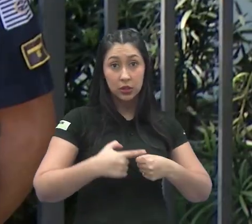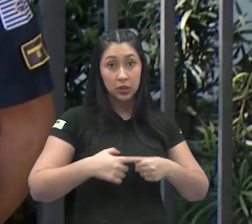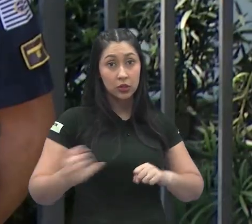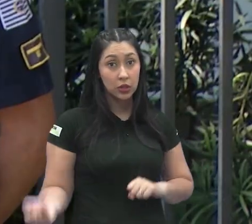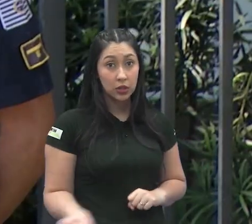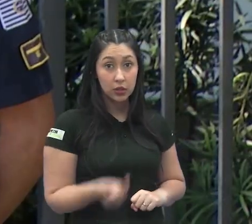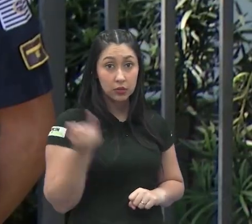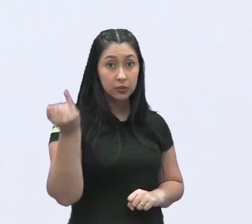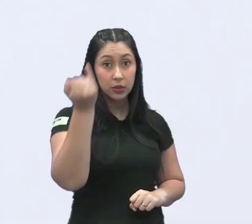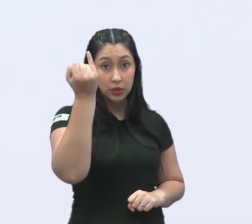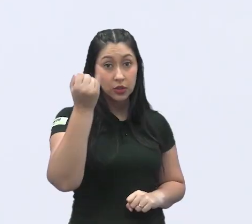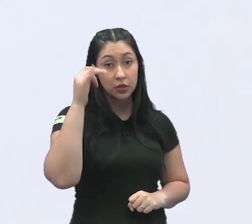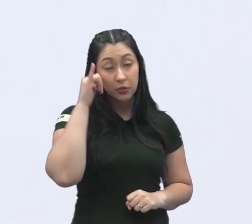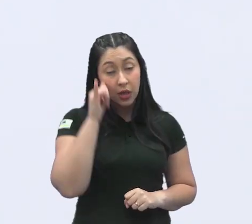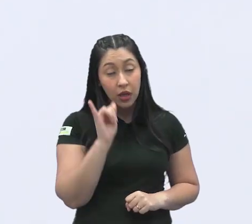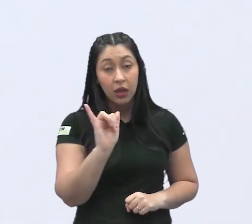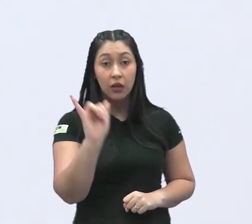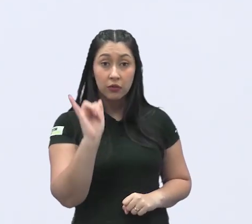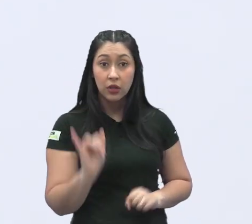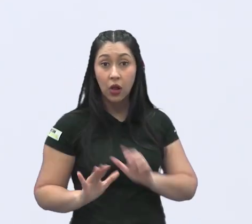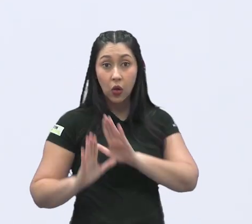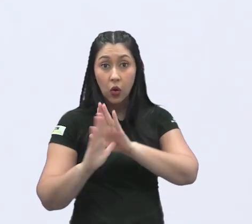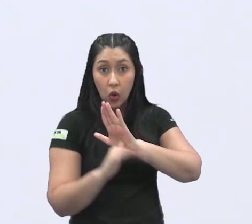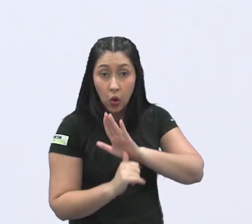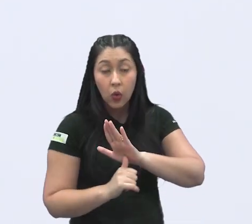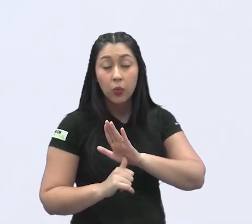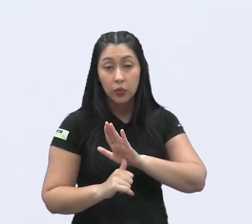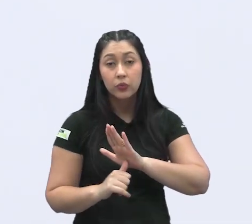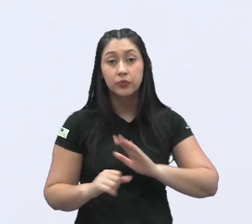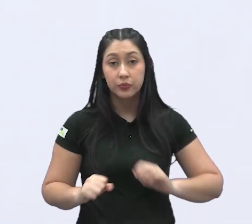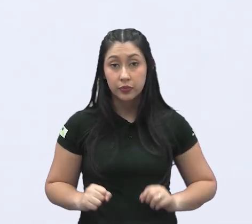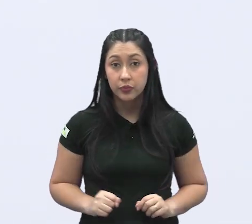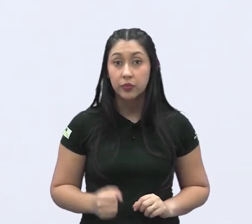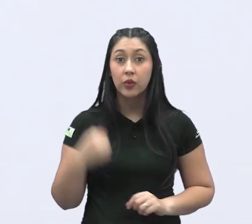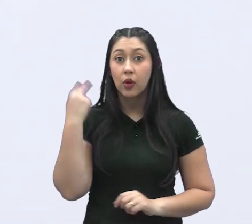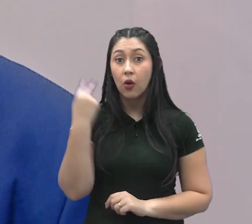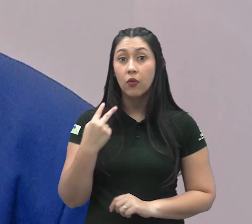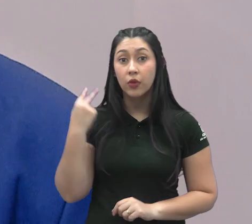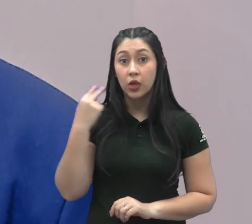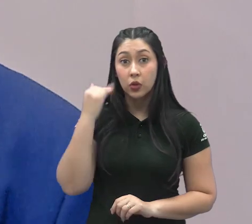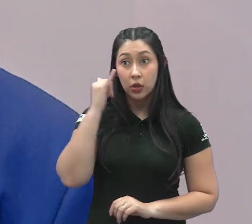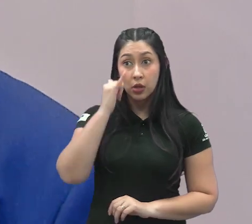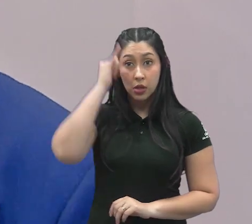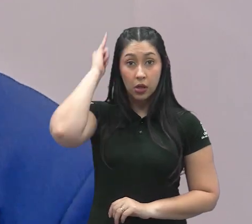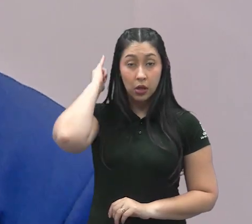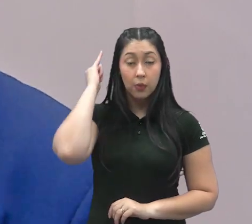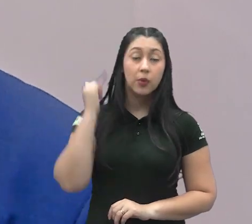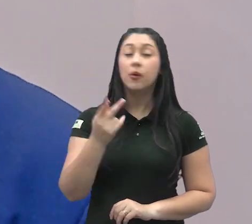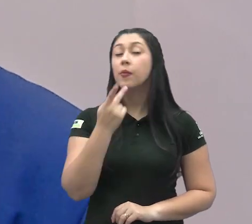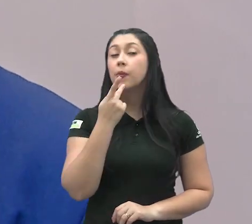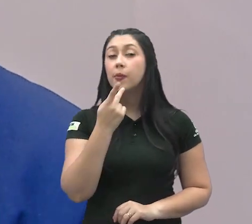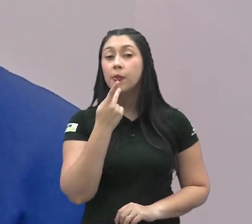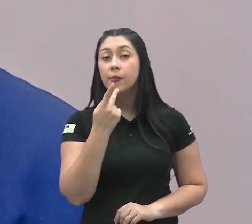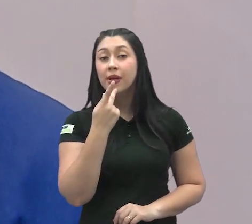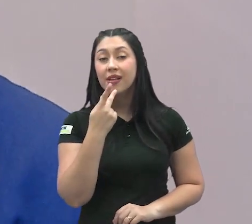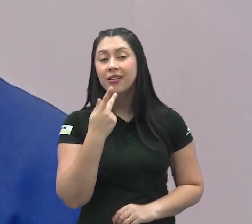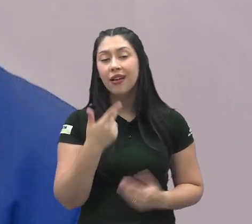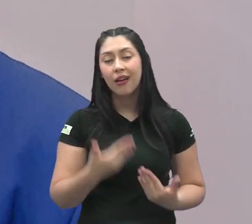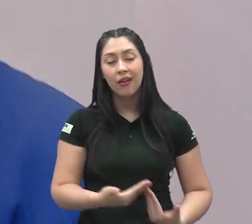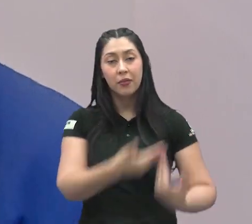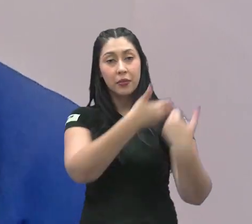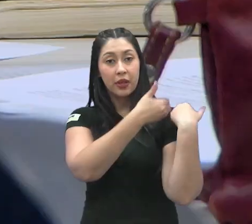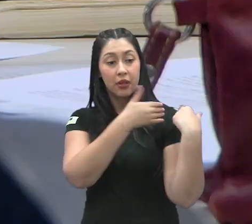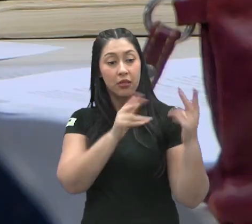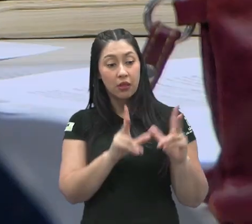são fundamentais para que as ocorrências de roubos e furtos no fim de ano diminuam. O vereador Sidney Campos destaca que